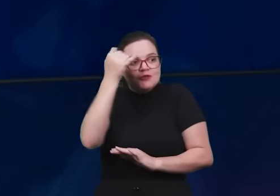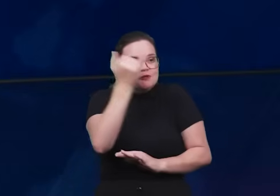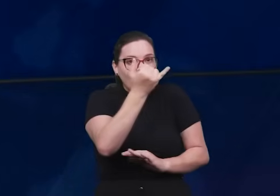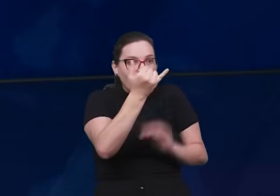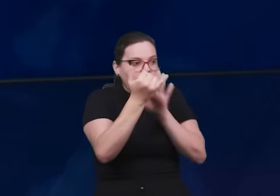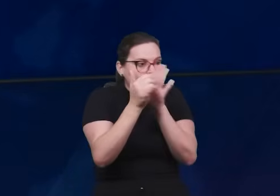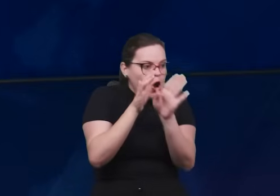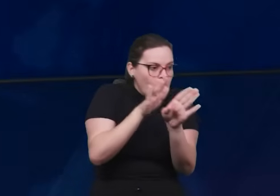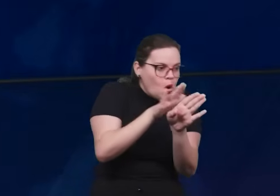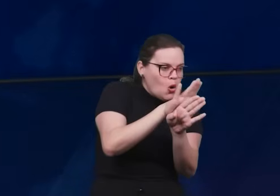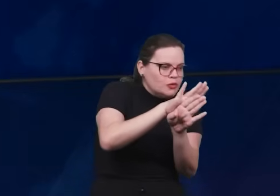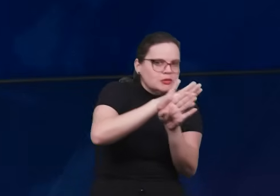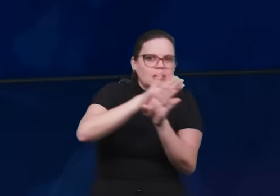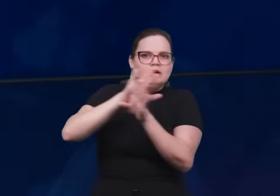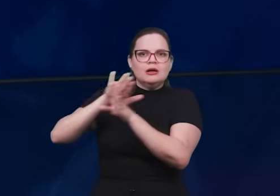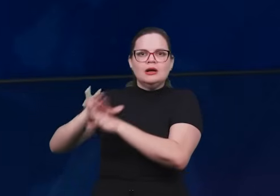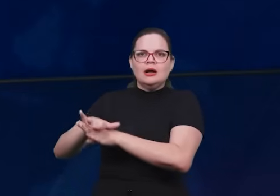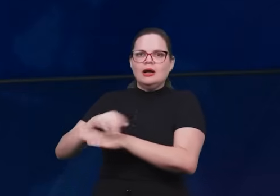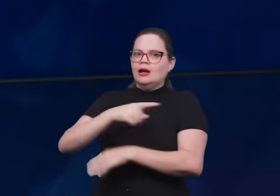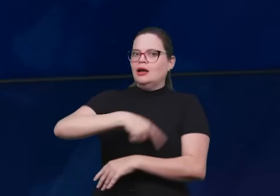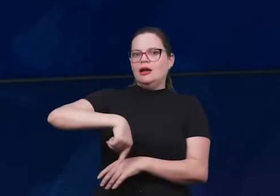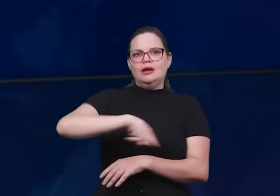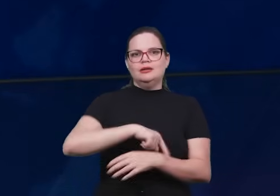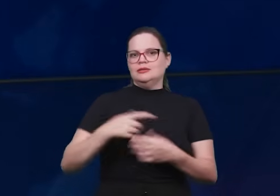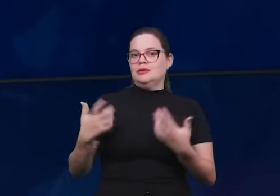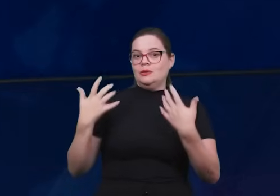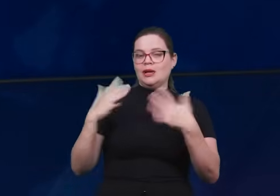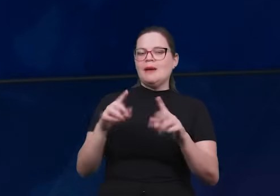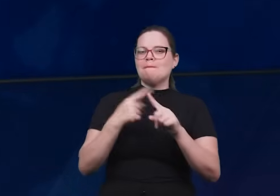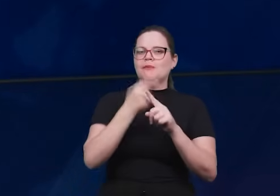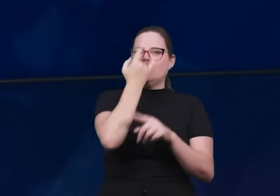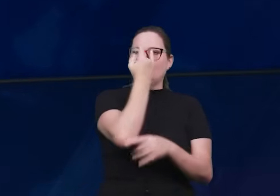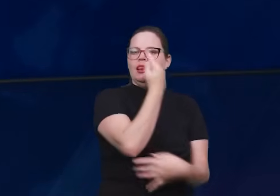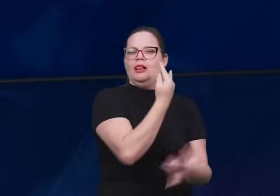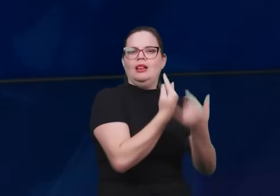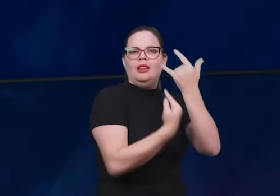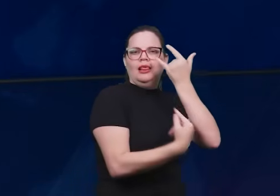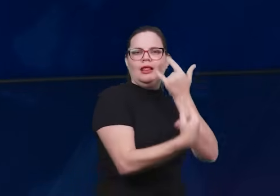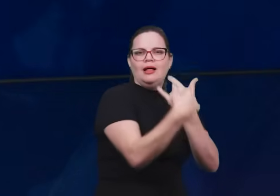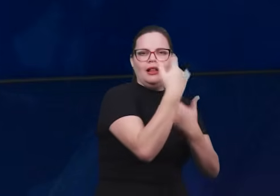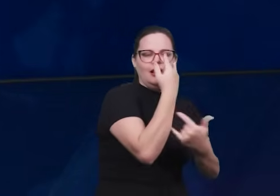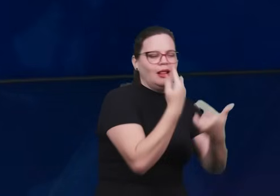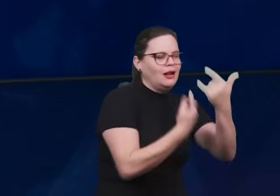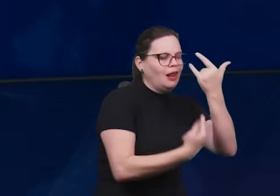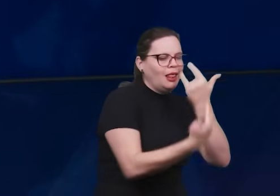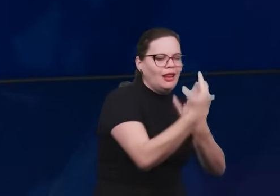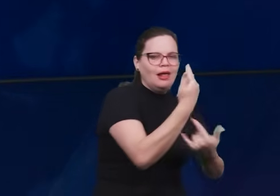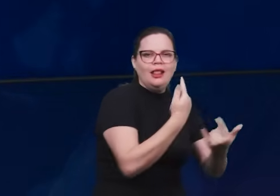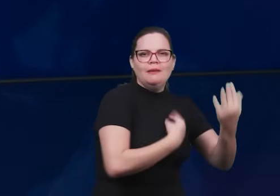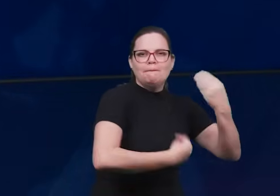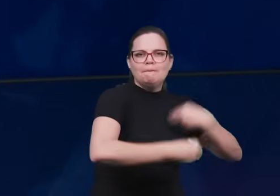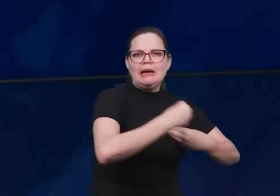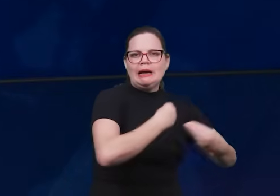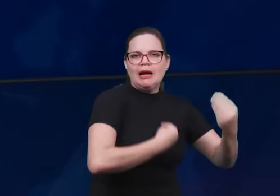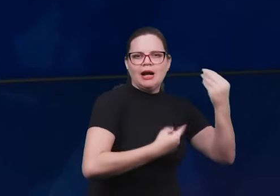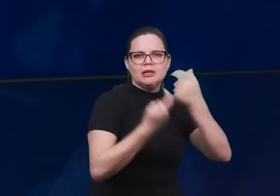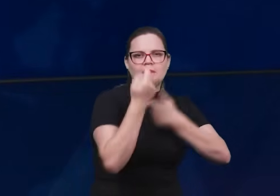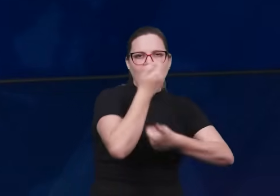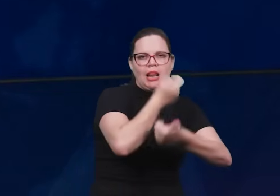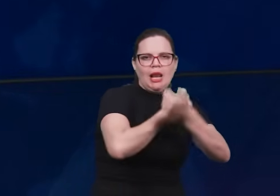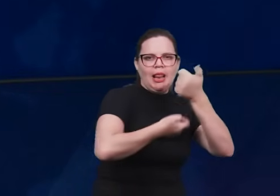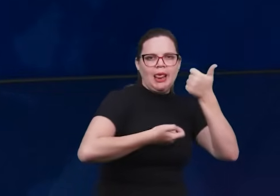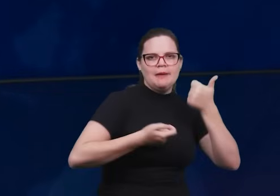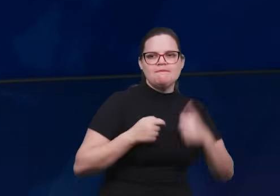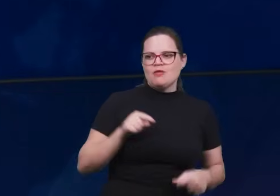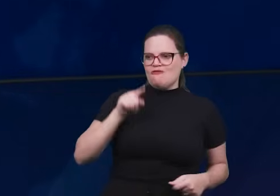Senhor. Várias atrações e distrações atraem os incautos espirituais, bem como promessa de